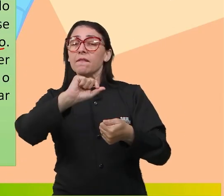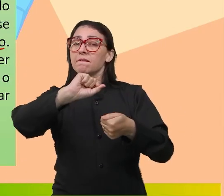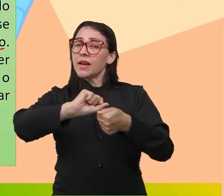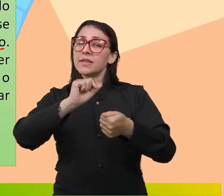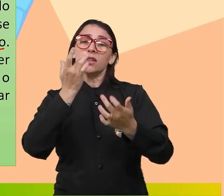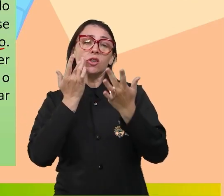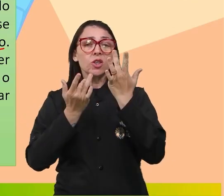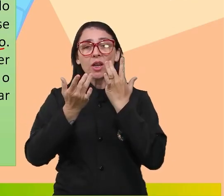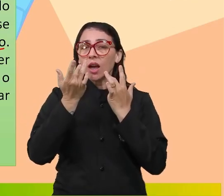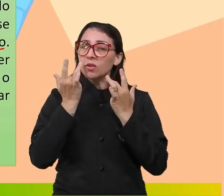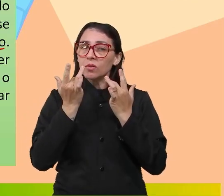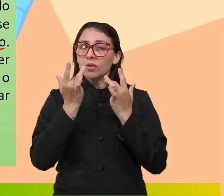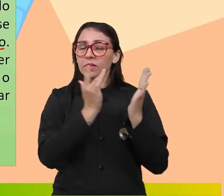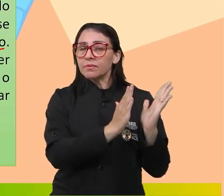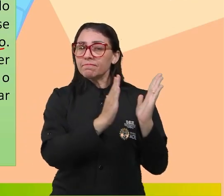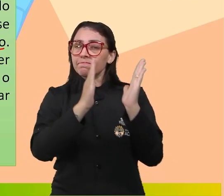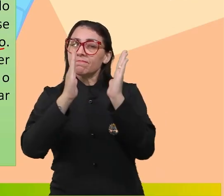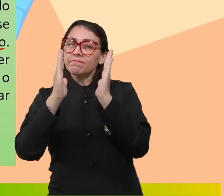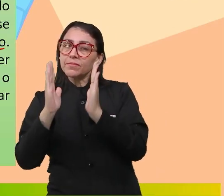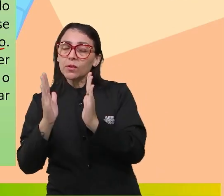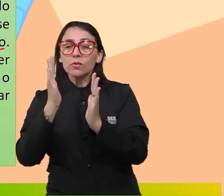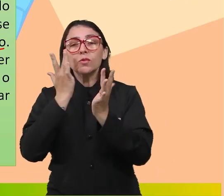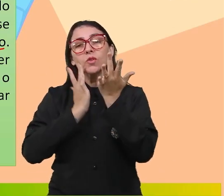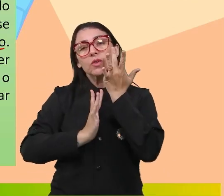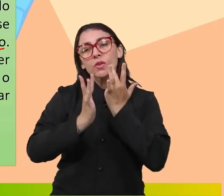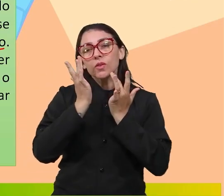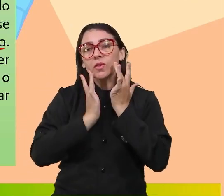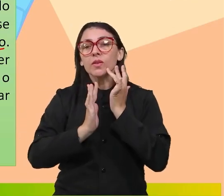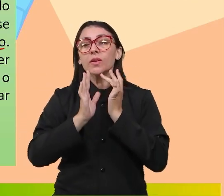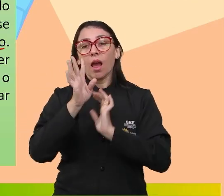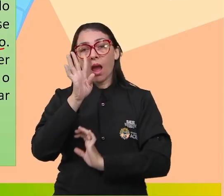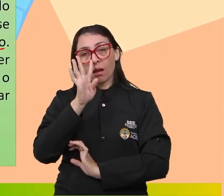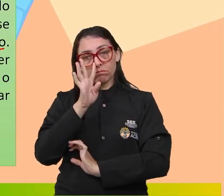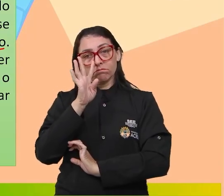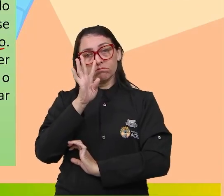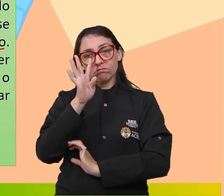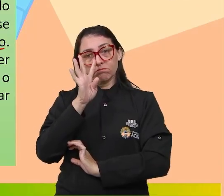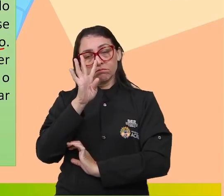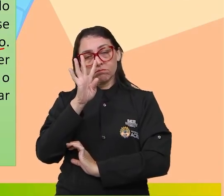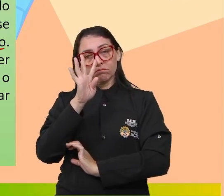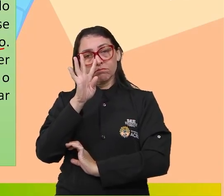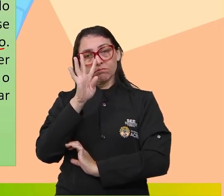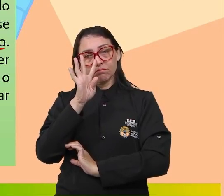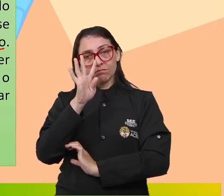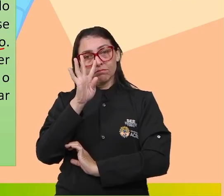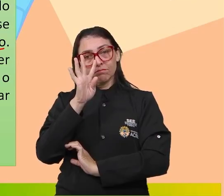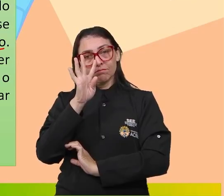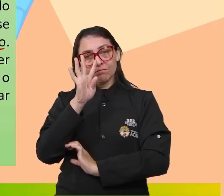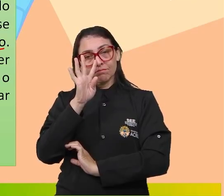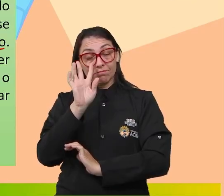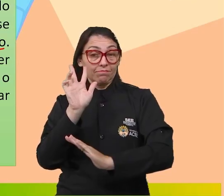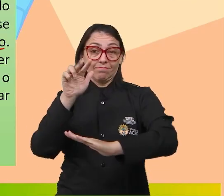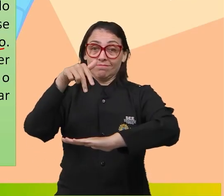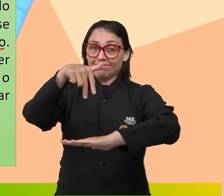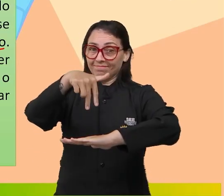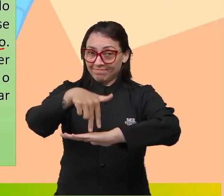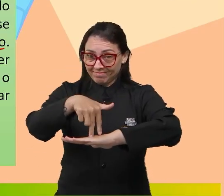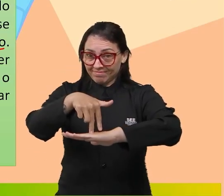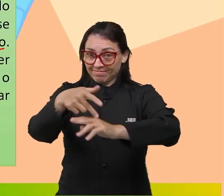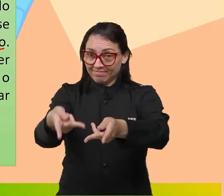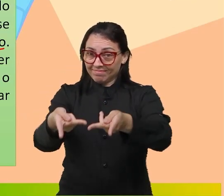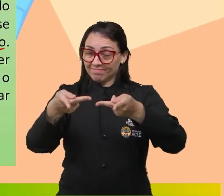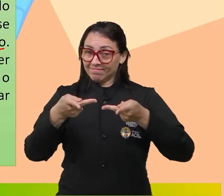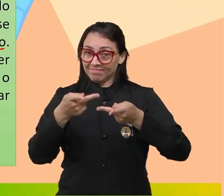fazer teatro. Trata-se de um teatro em que o espectador, ou seja, a plateia, é